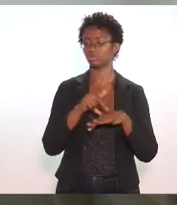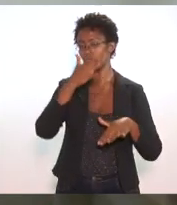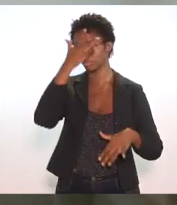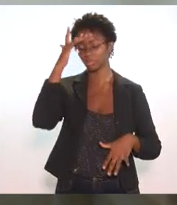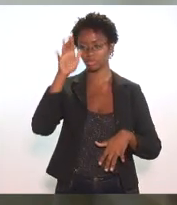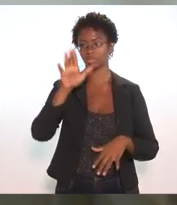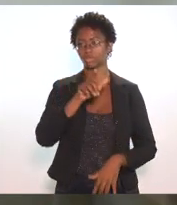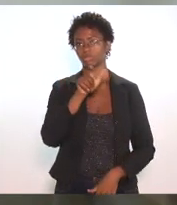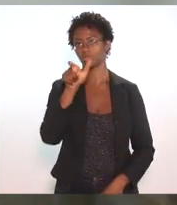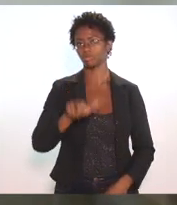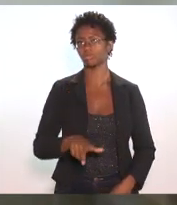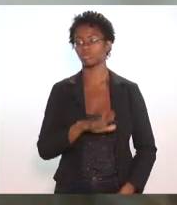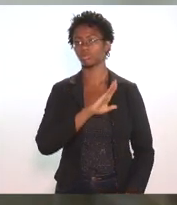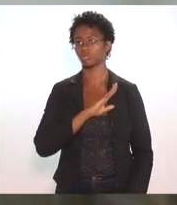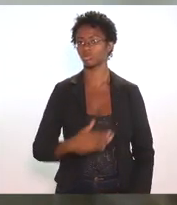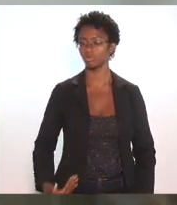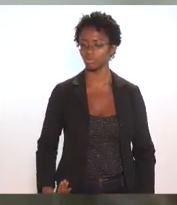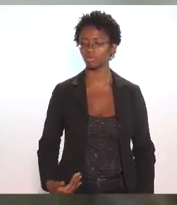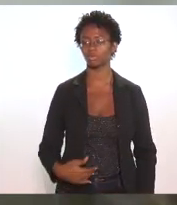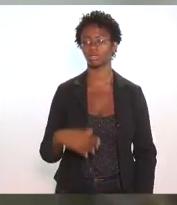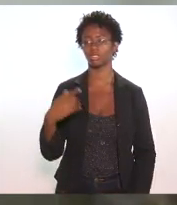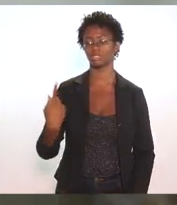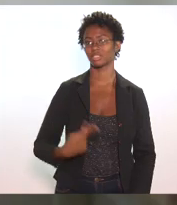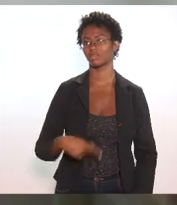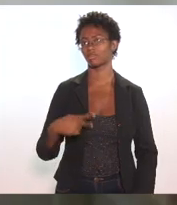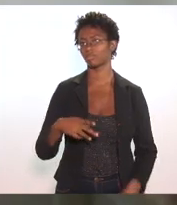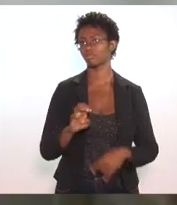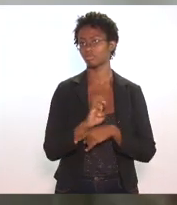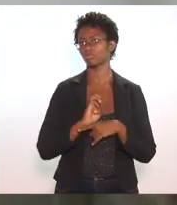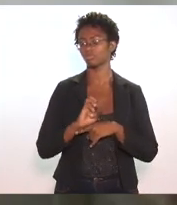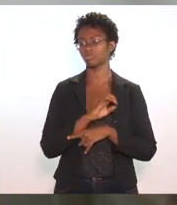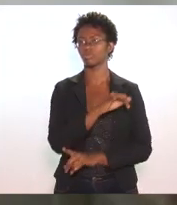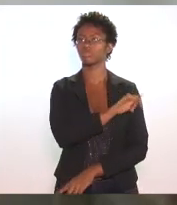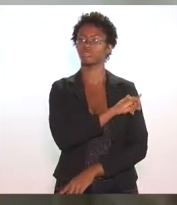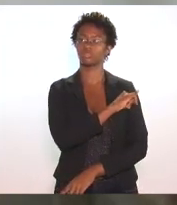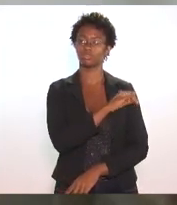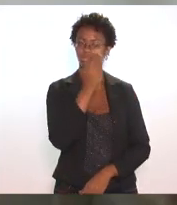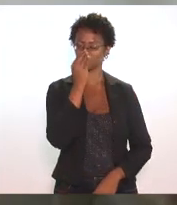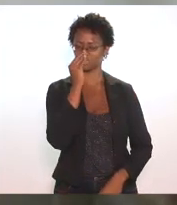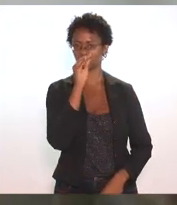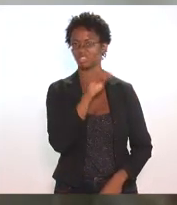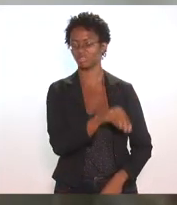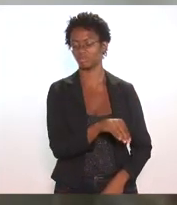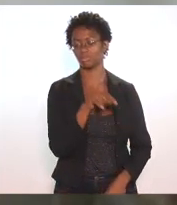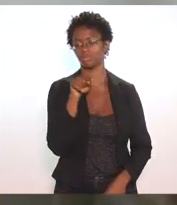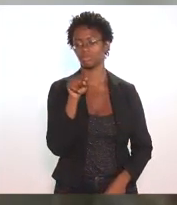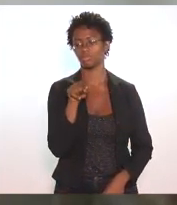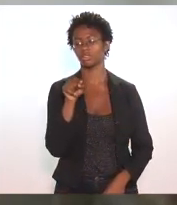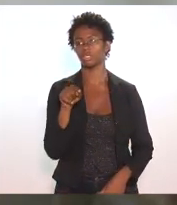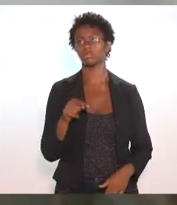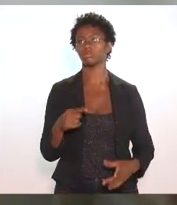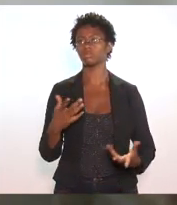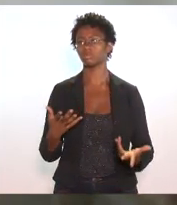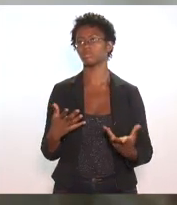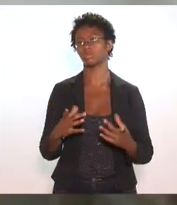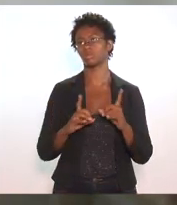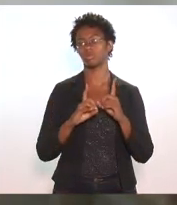como vemos aqui no estado do Rio de Janeiro, negam as medidas mais